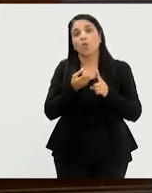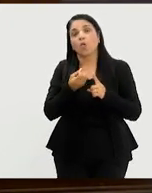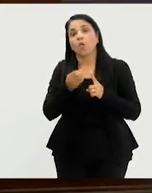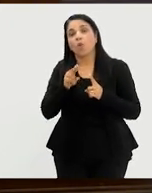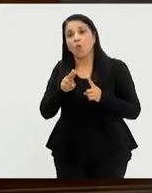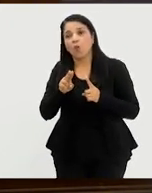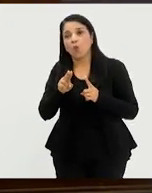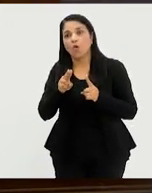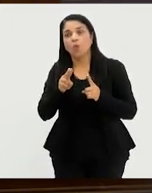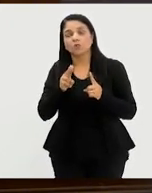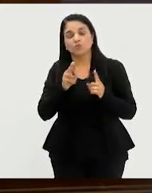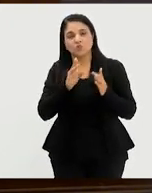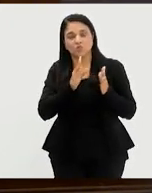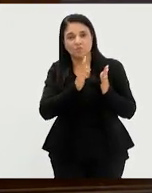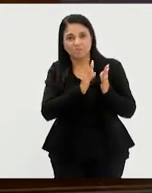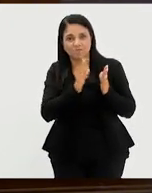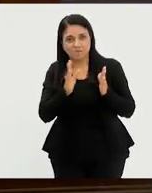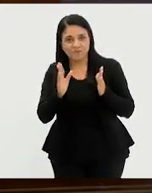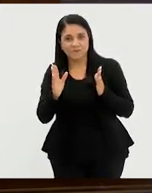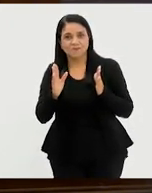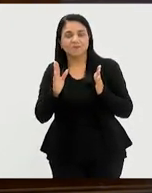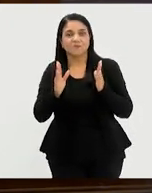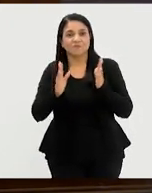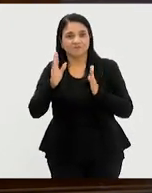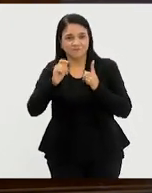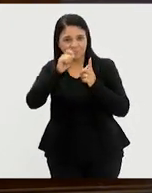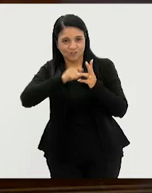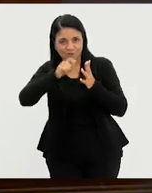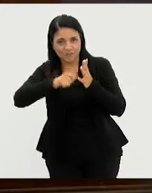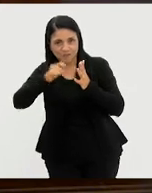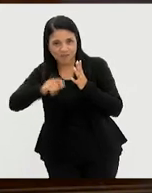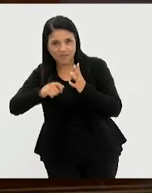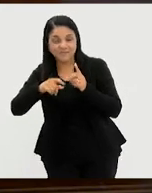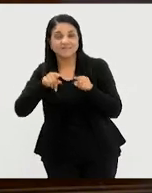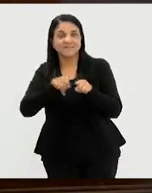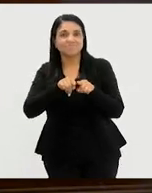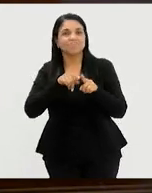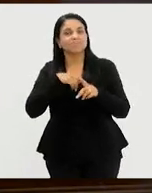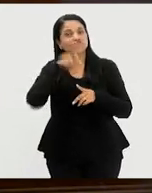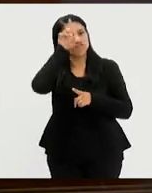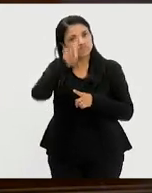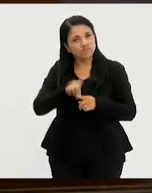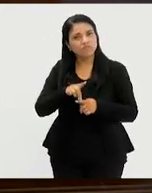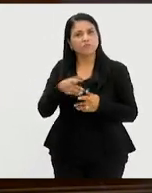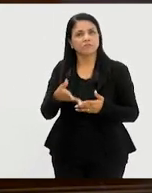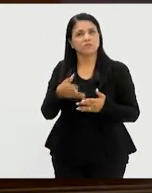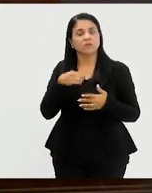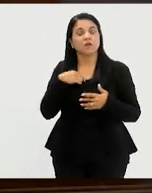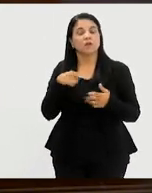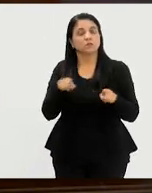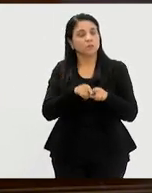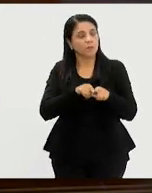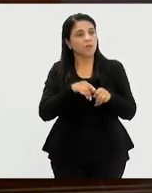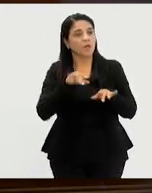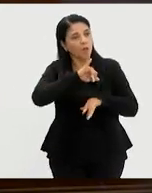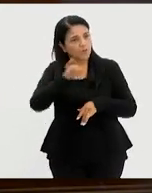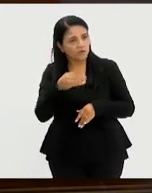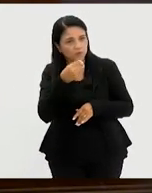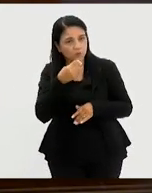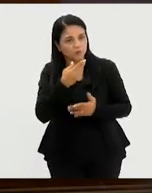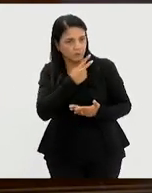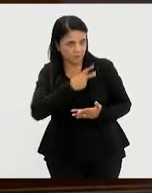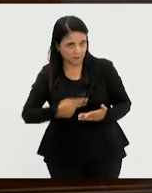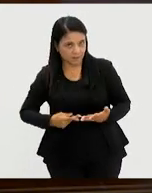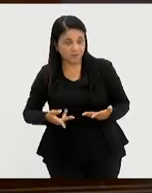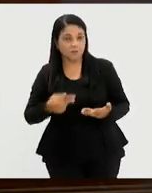puerpério possa encontrar aí dignidade a gente espera senhor presidente aproveitando aqui para falar no primeiro